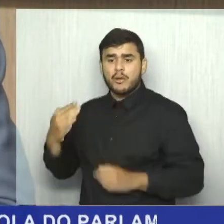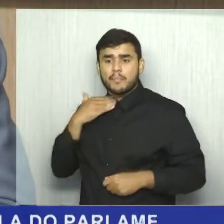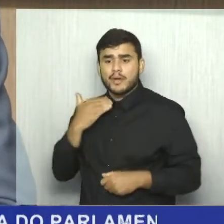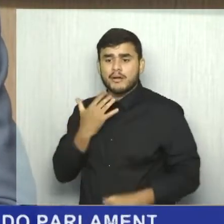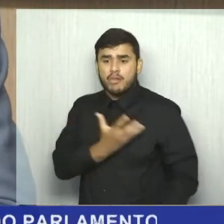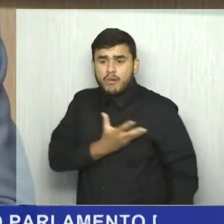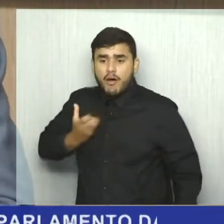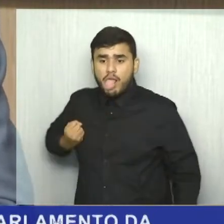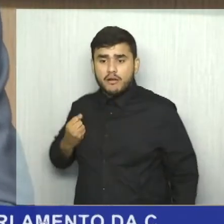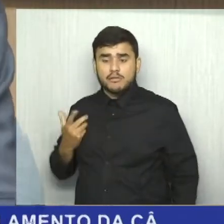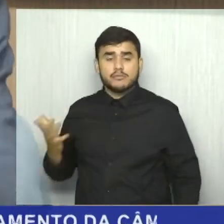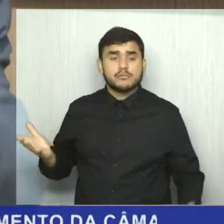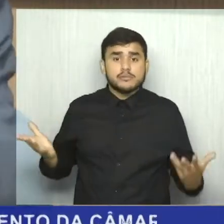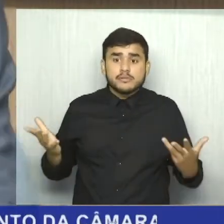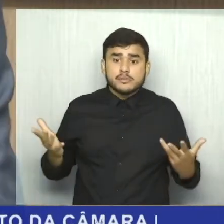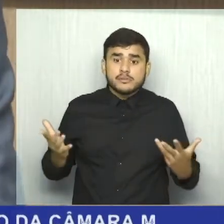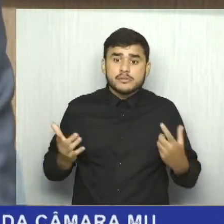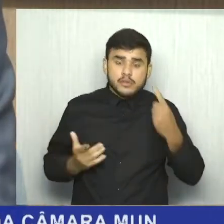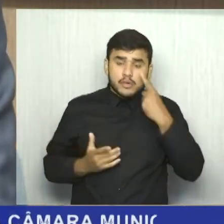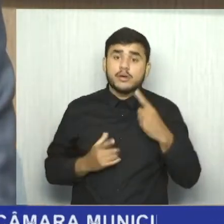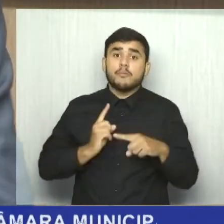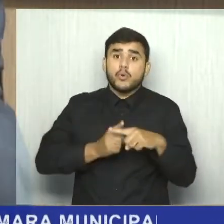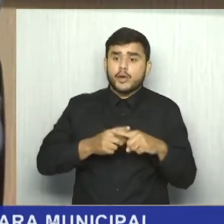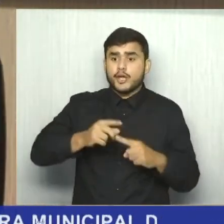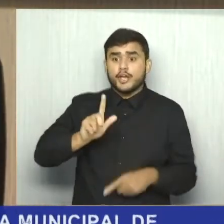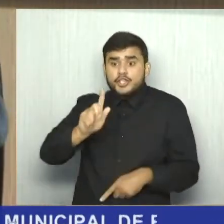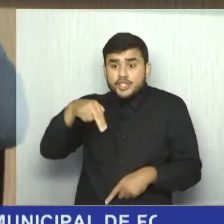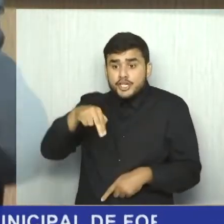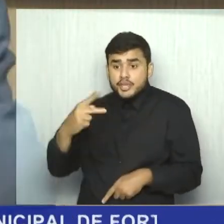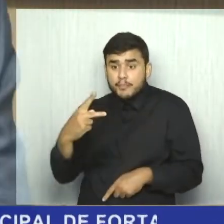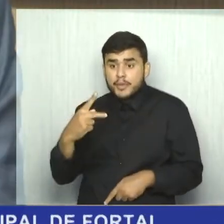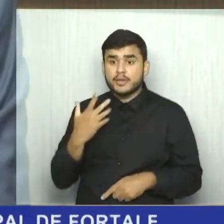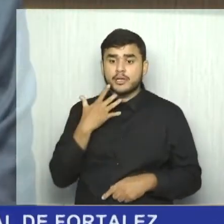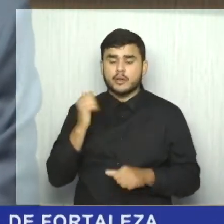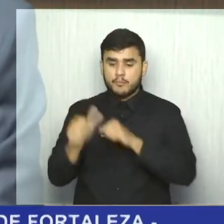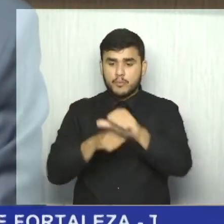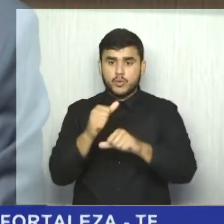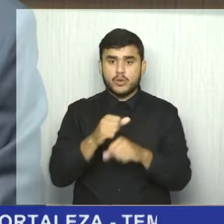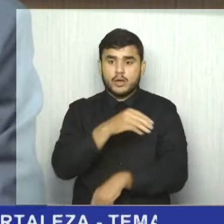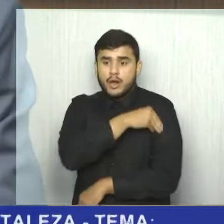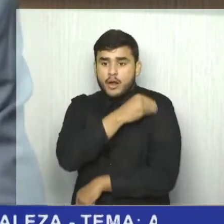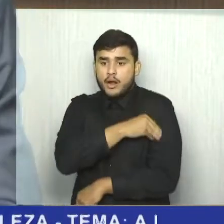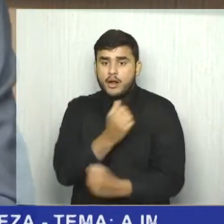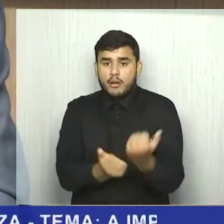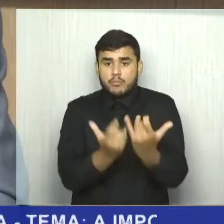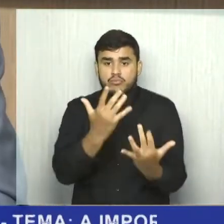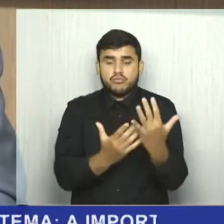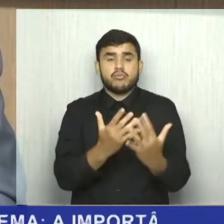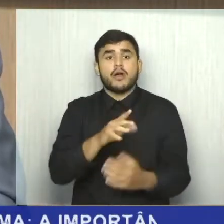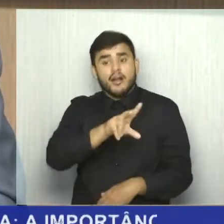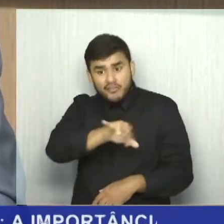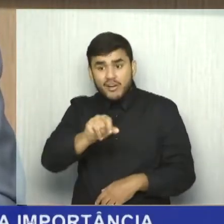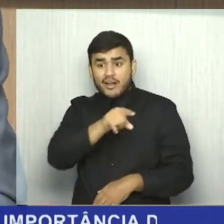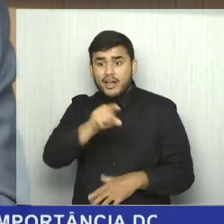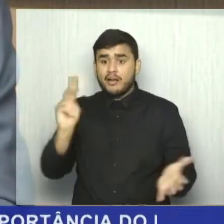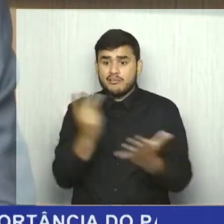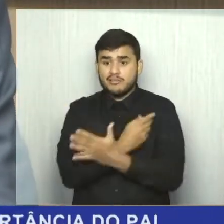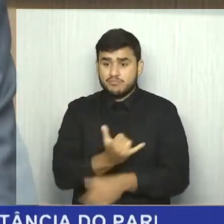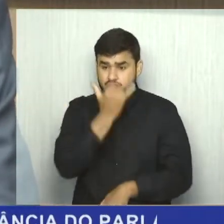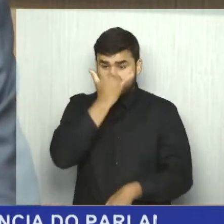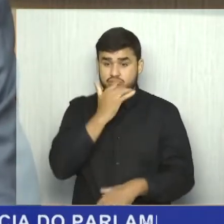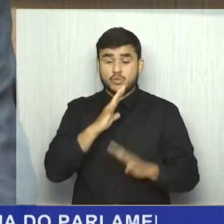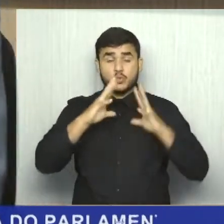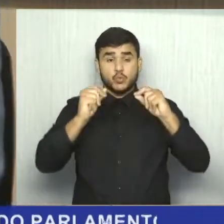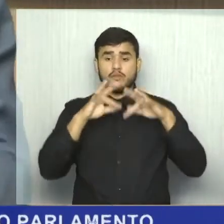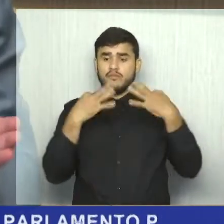pagar lá no Planalto Ayrton Senna o gás de cozinha. E que está gás de cozinha pelo álcool e o menino parar no IJF, né, todo